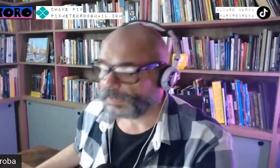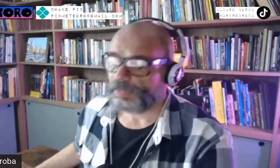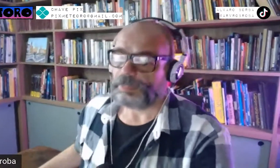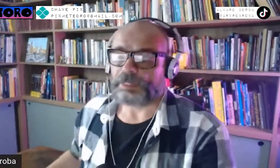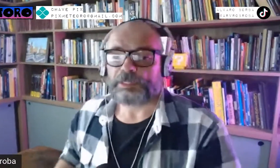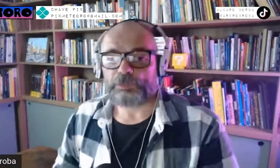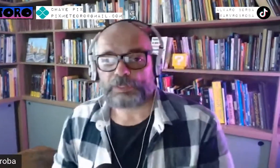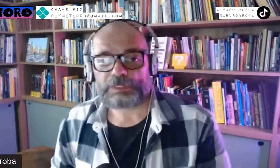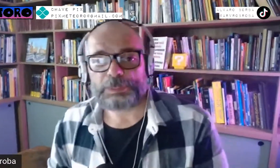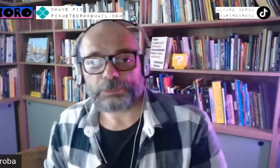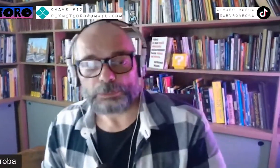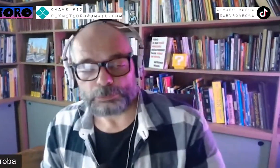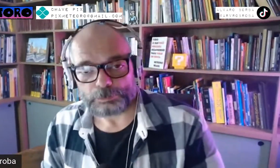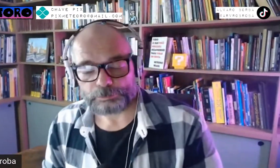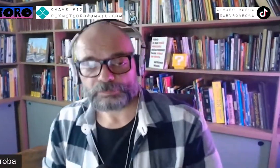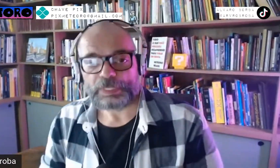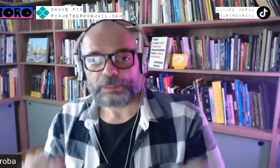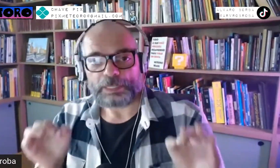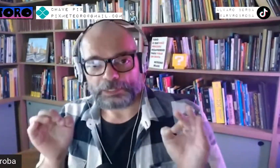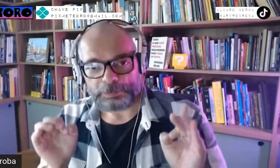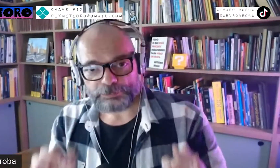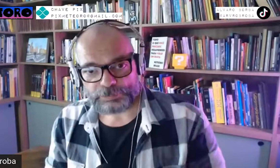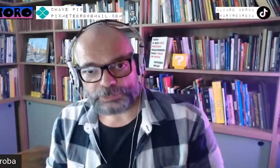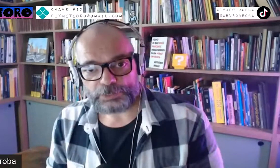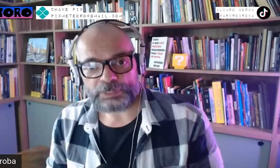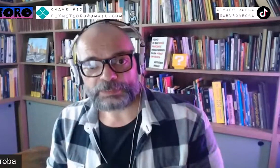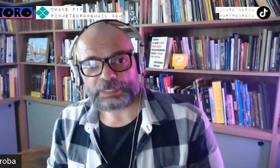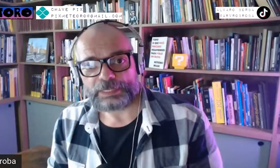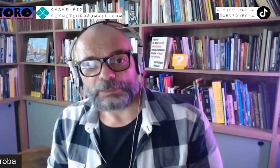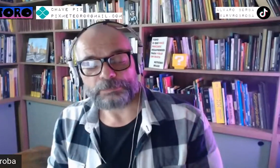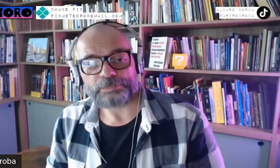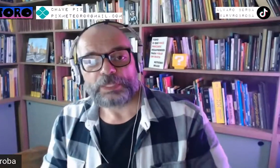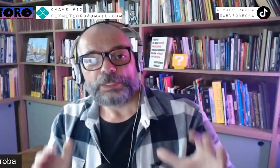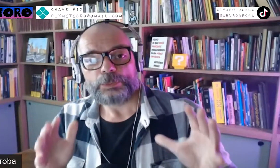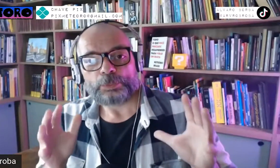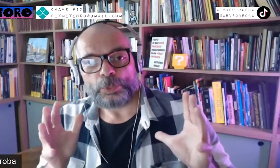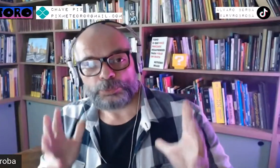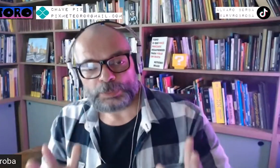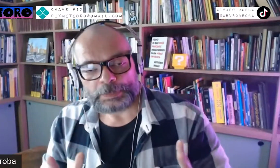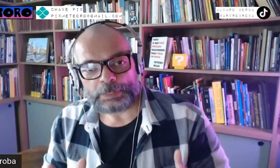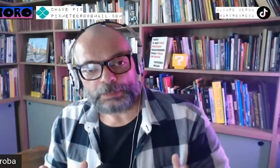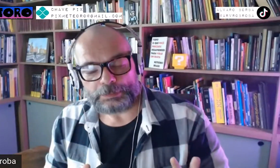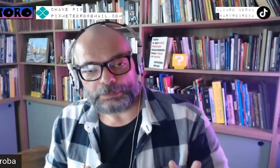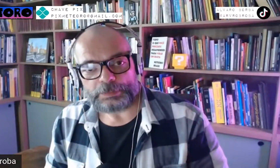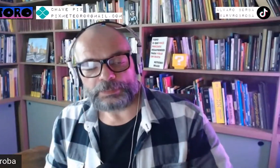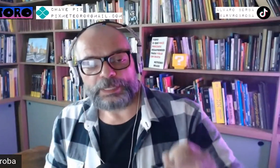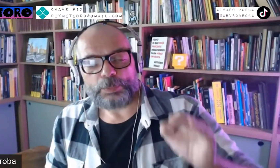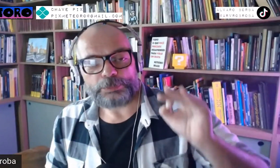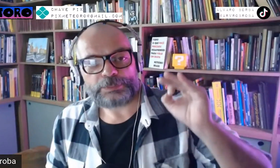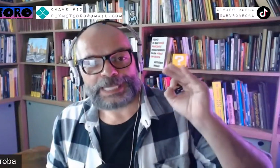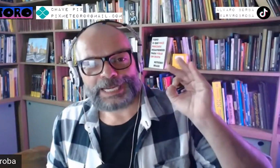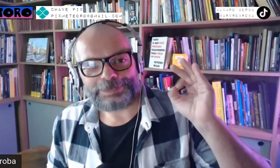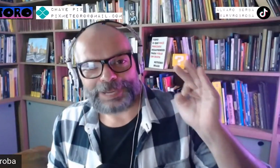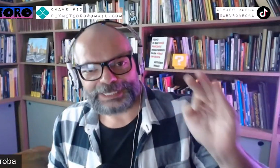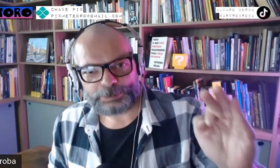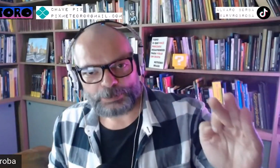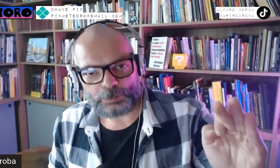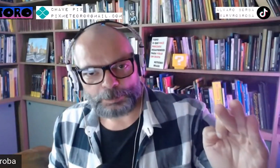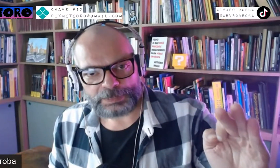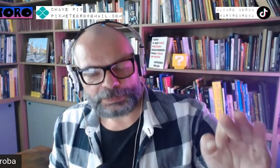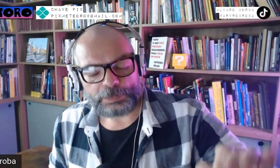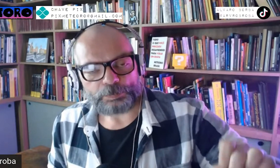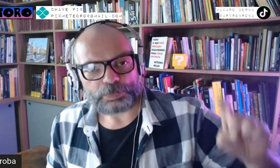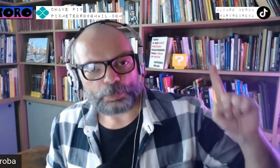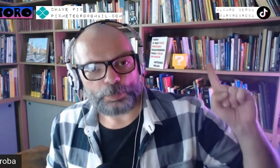E aqui vou fazer um anúncio daqui para frente nesse canal todos aqueles que demonstrarem mais